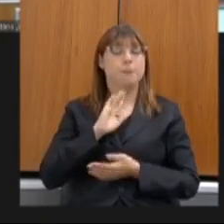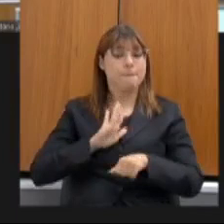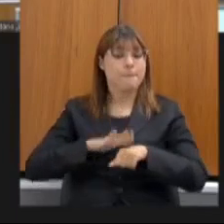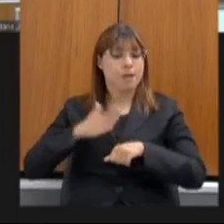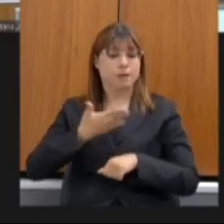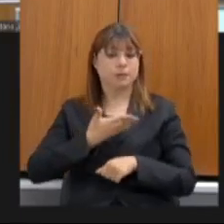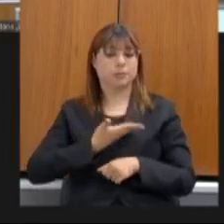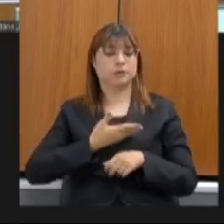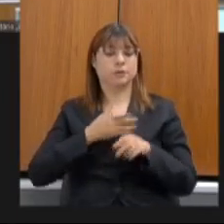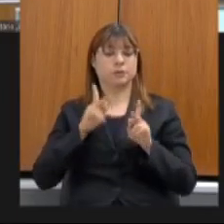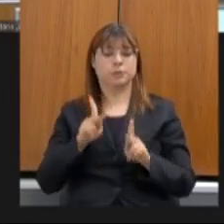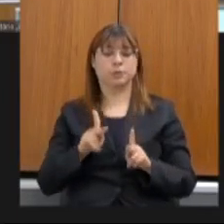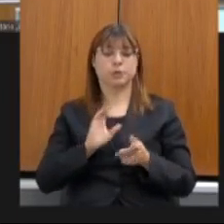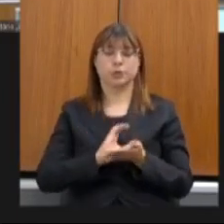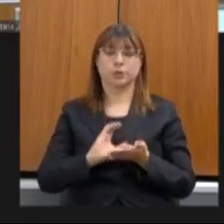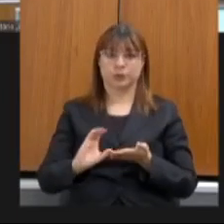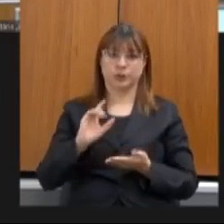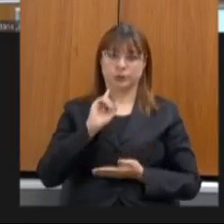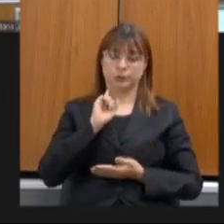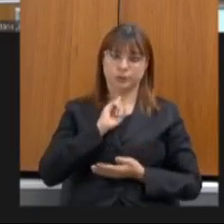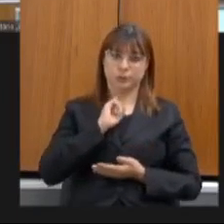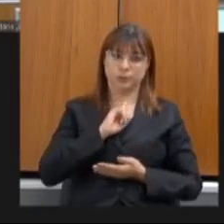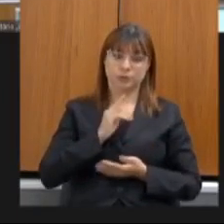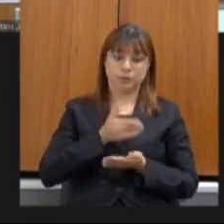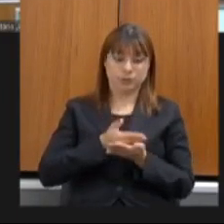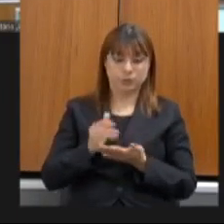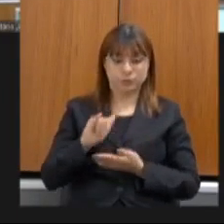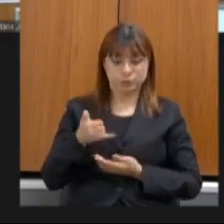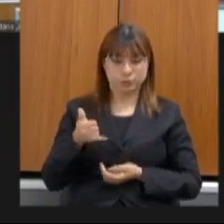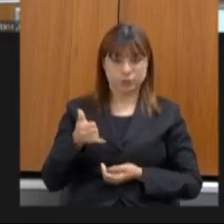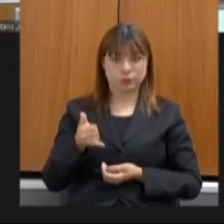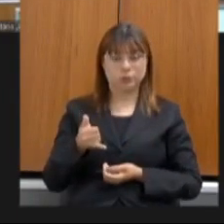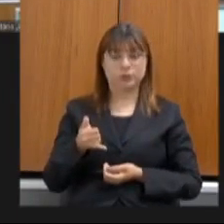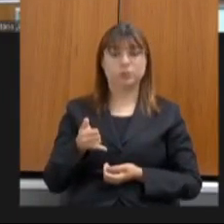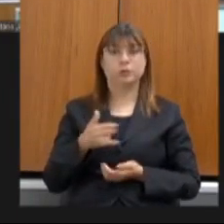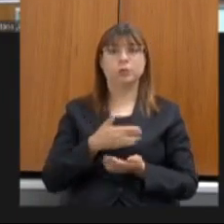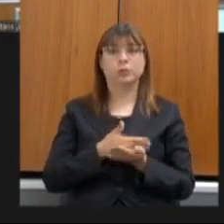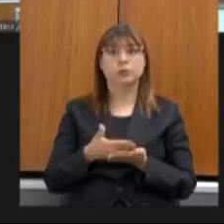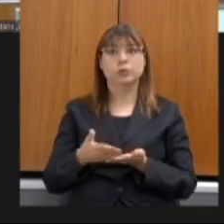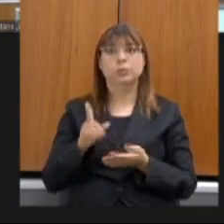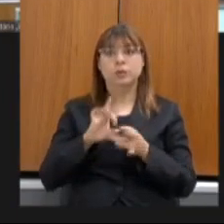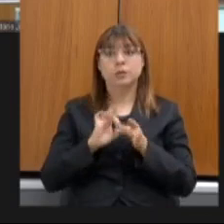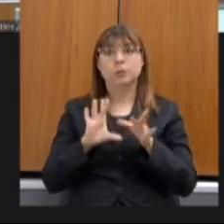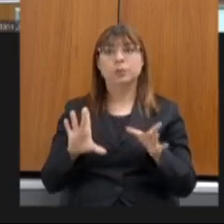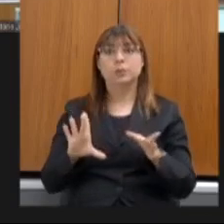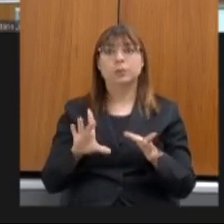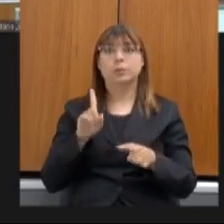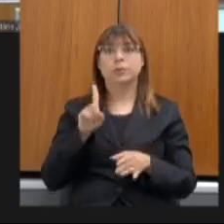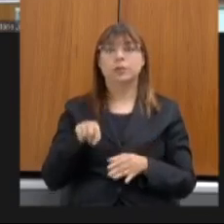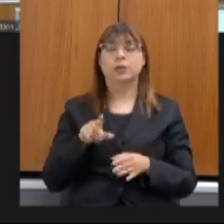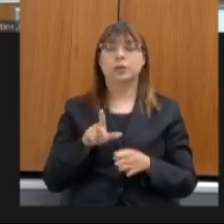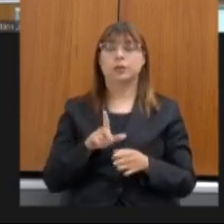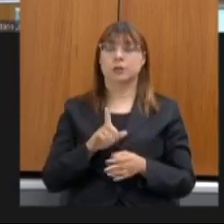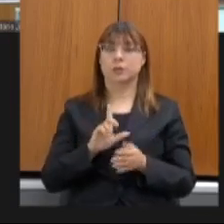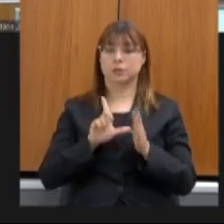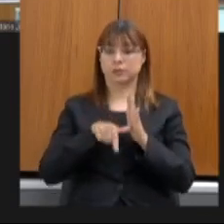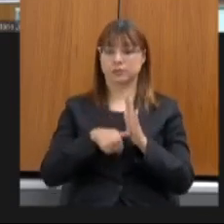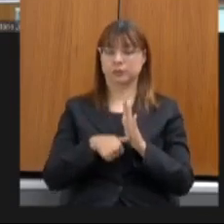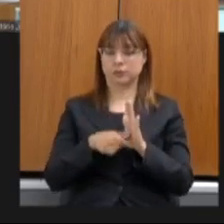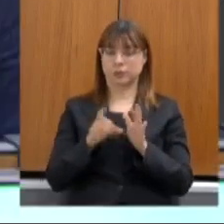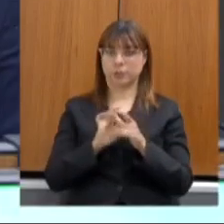investidor e eu digo isso porque a partir de Janeiro vai valer por exemplo aprovação tácita nenhum